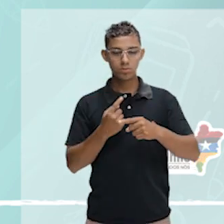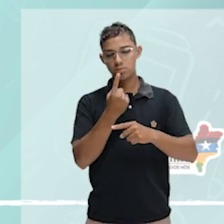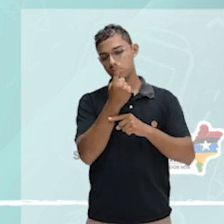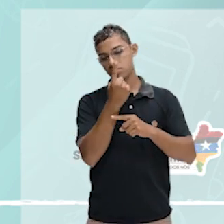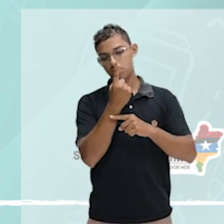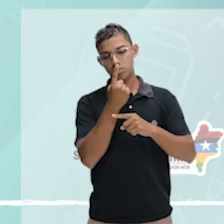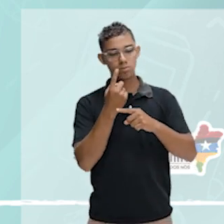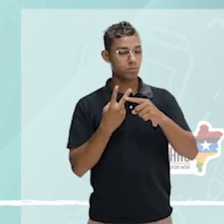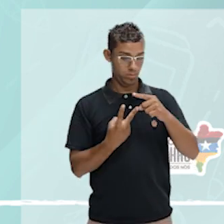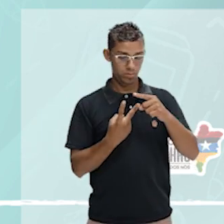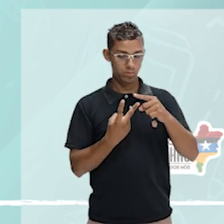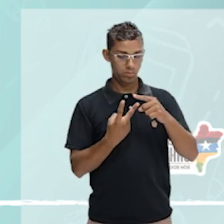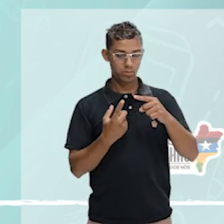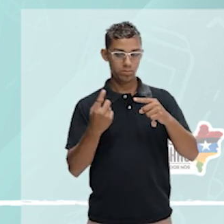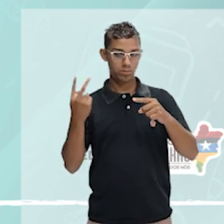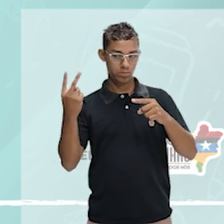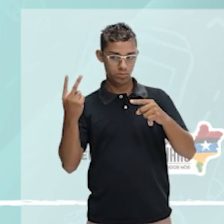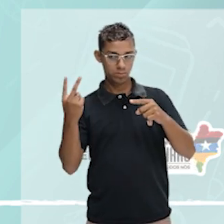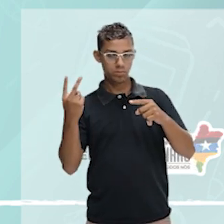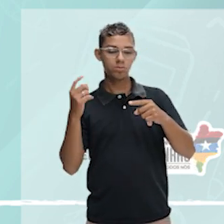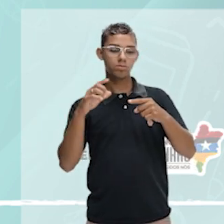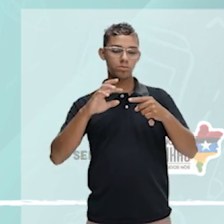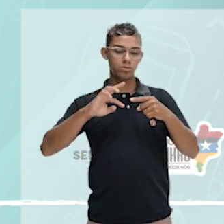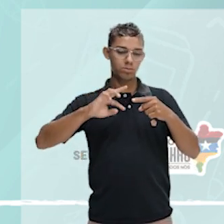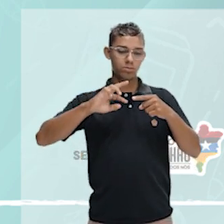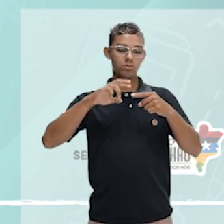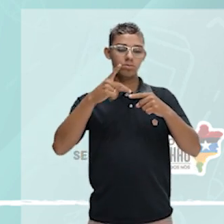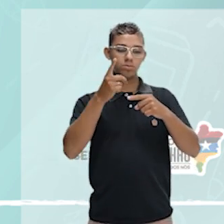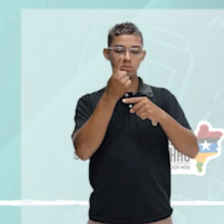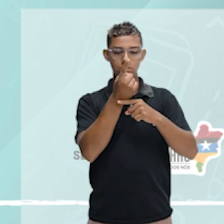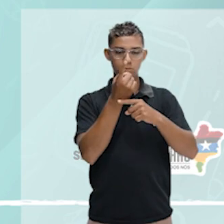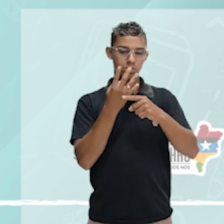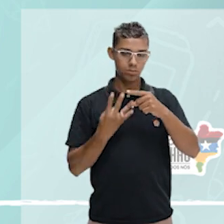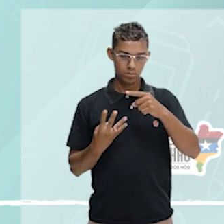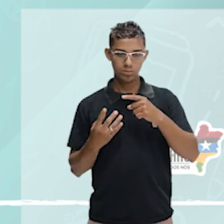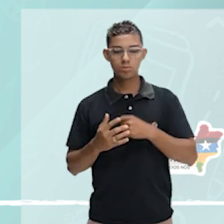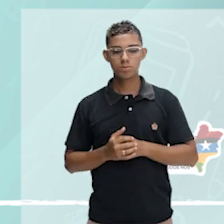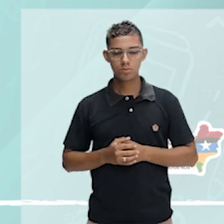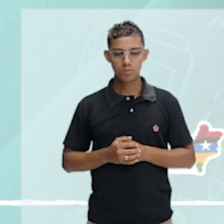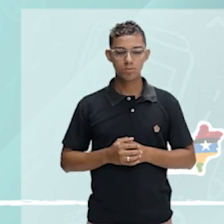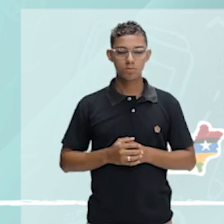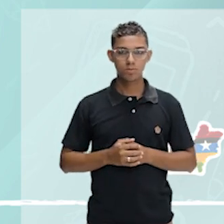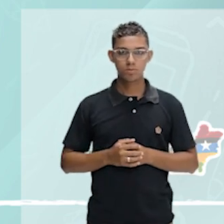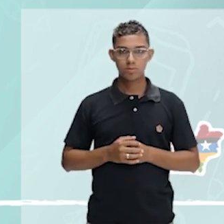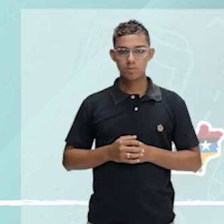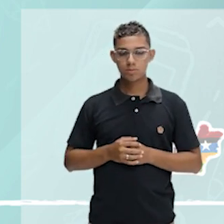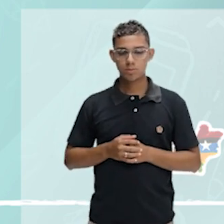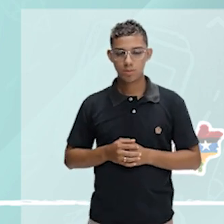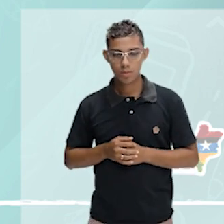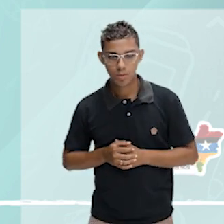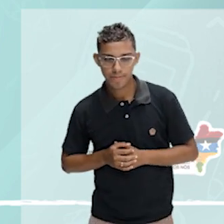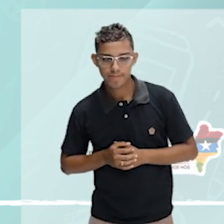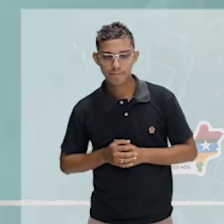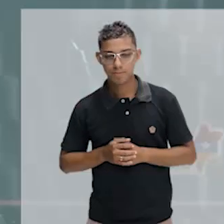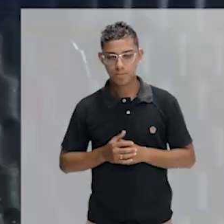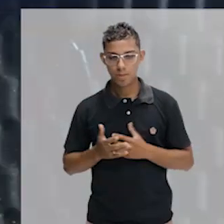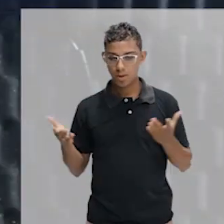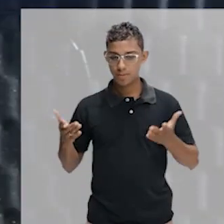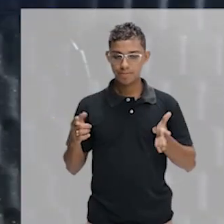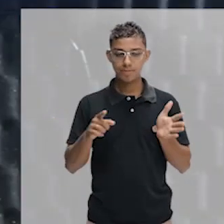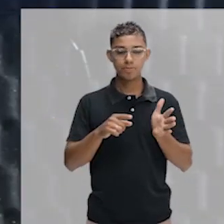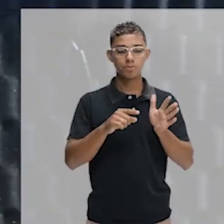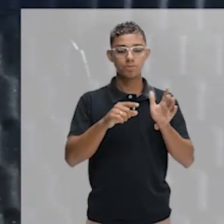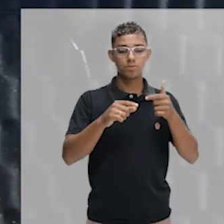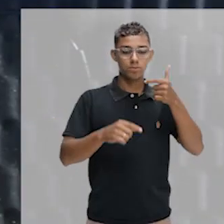meio meio elevado ao quadrado meio ao quadrado no quarto belezinha próximo agora eu vou fazer